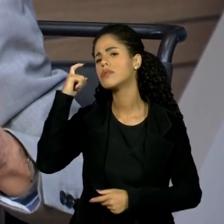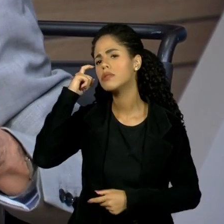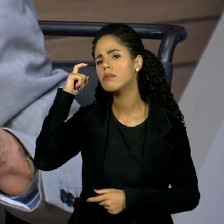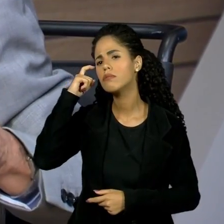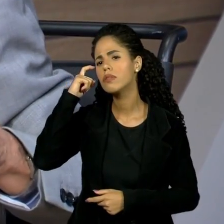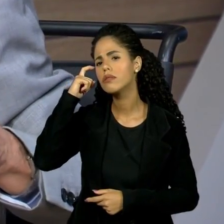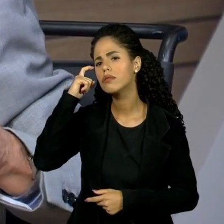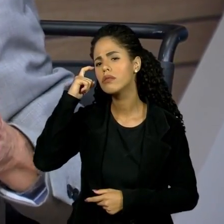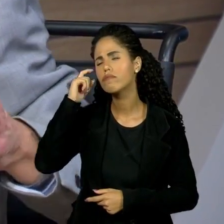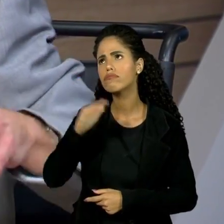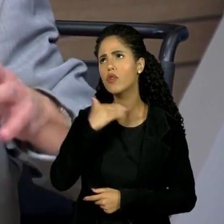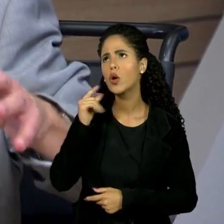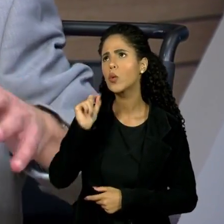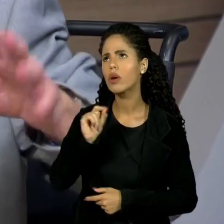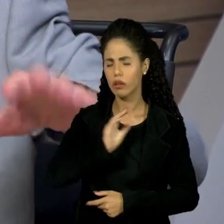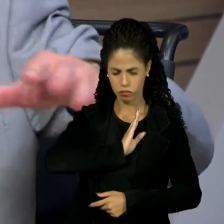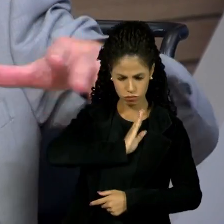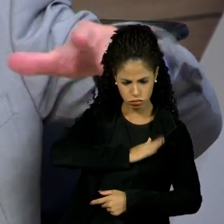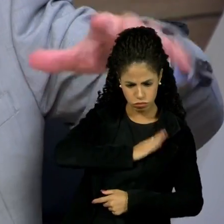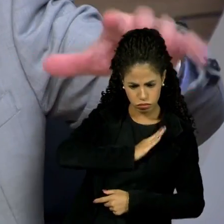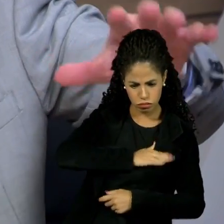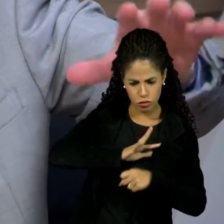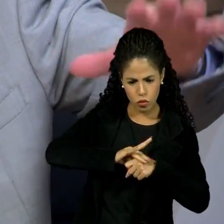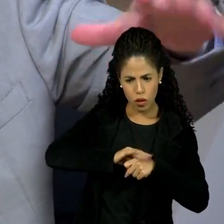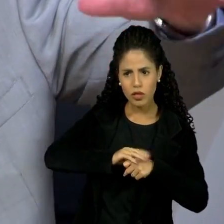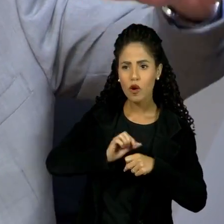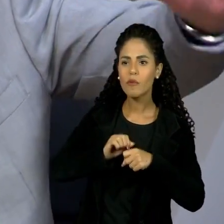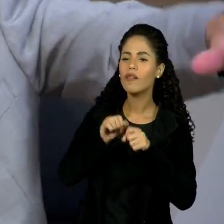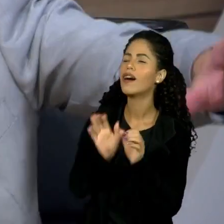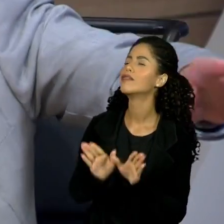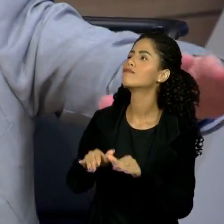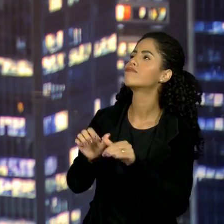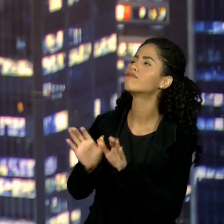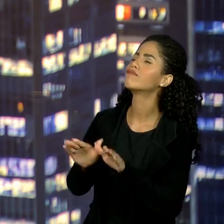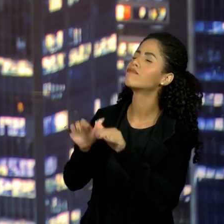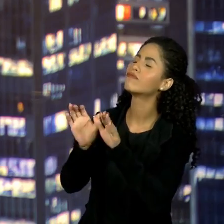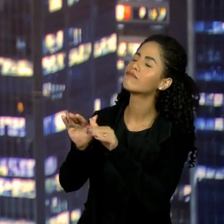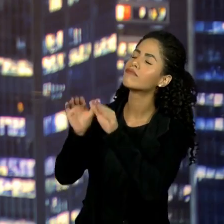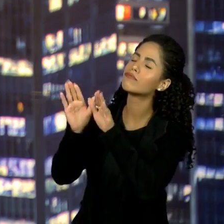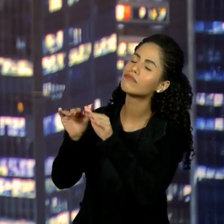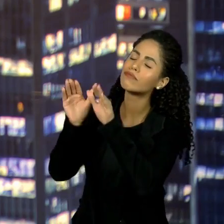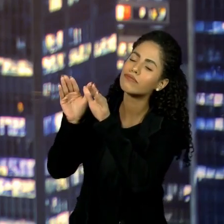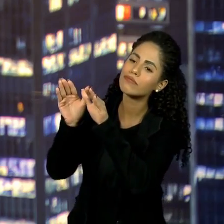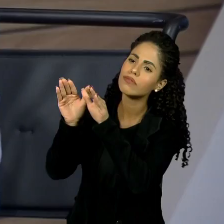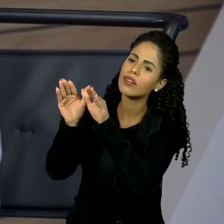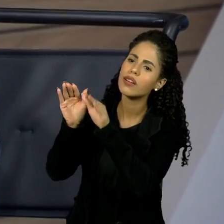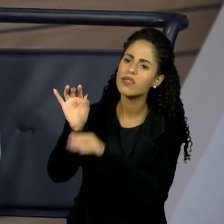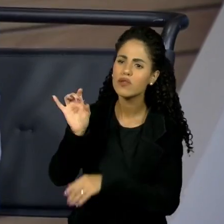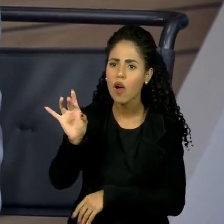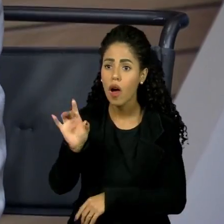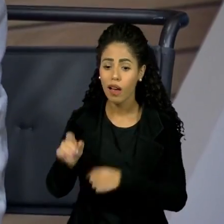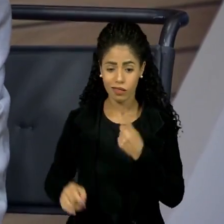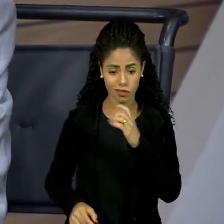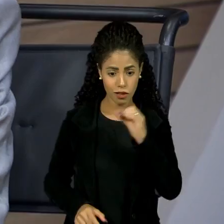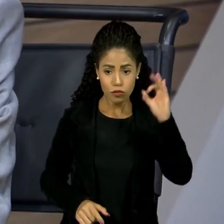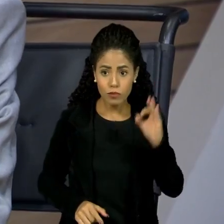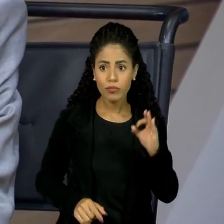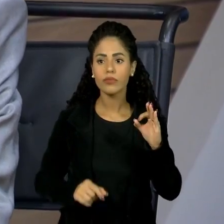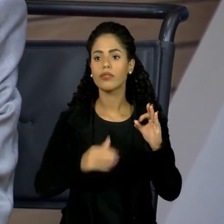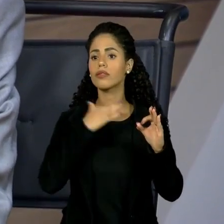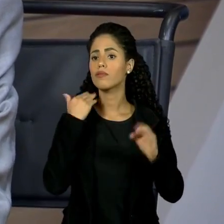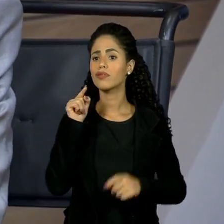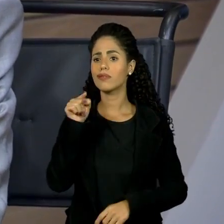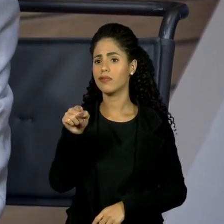doença do coração. Está voando igual passarinho e, de repente, puf! Mas só 10% das mortes são